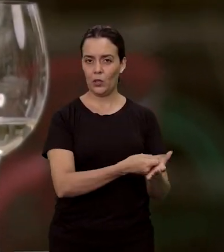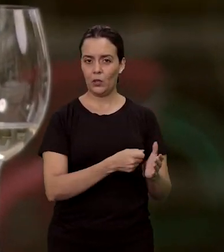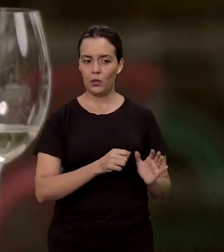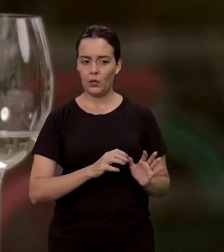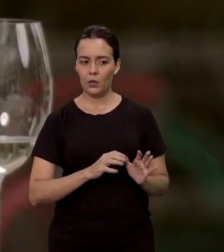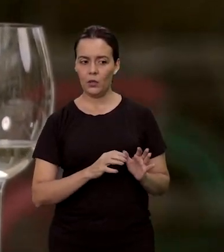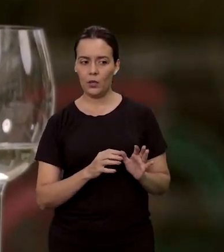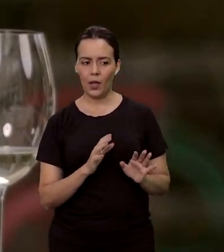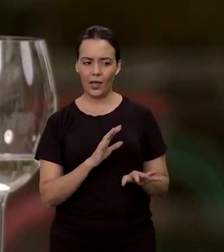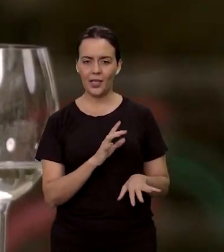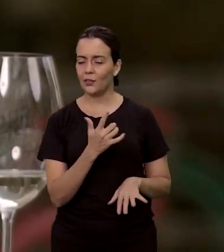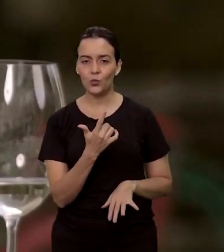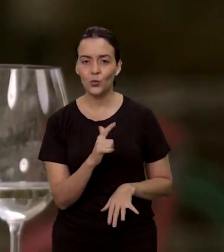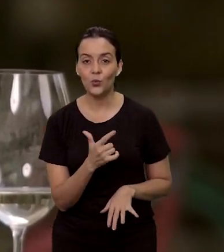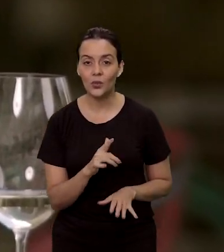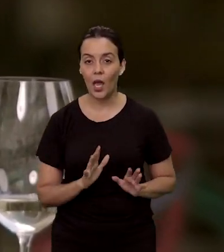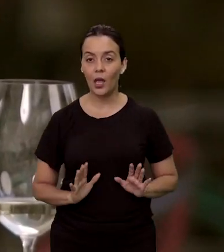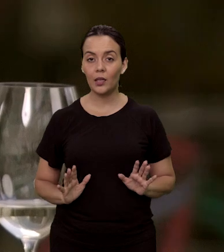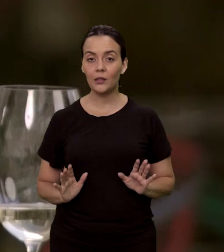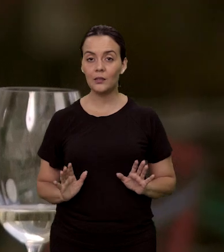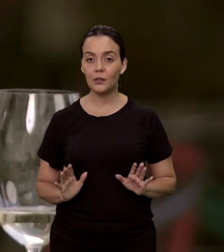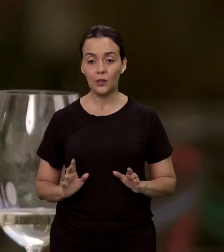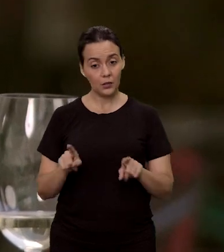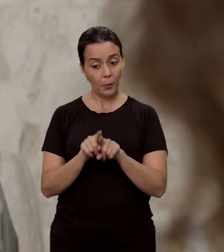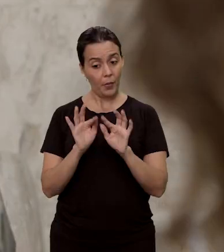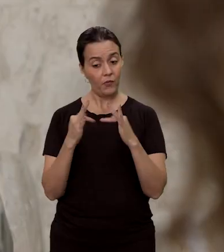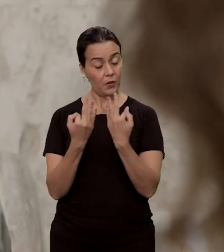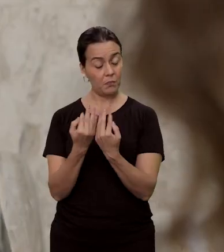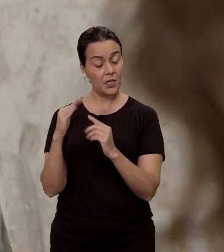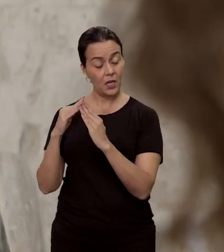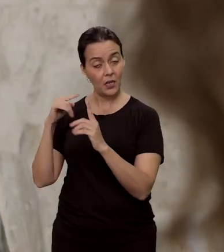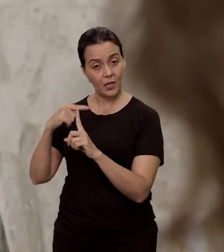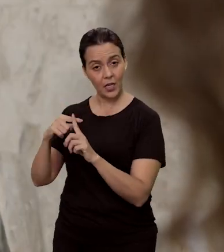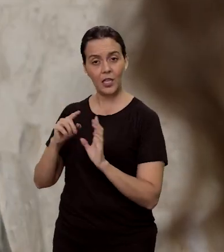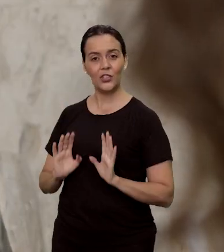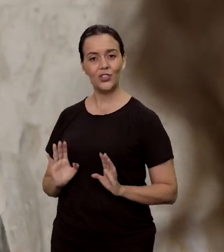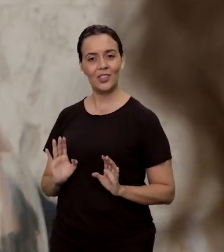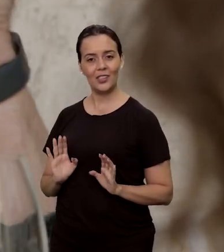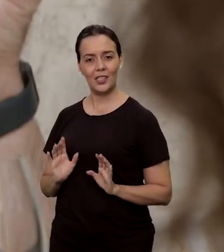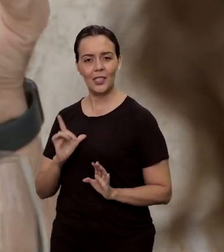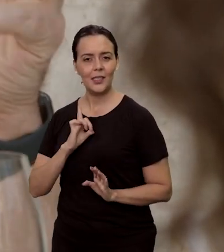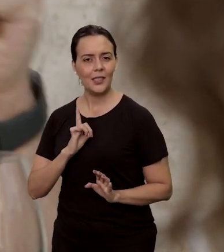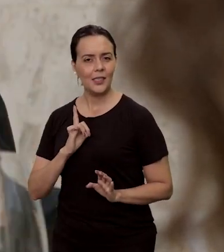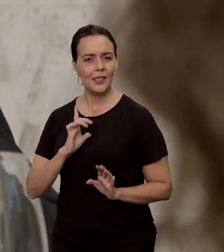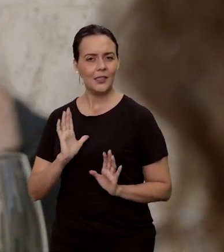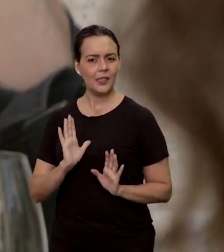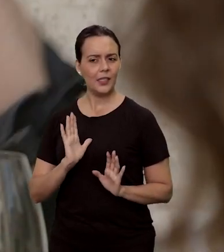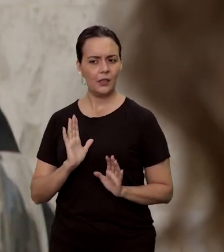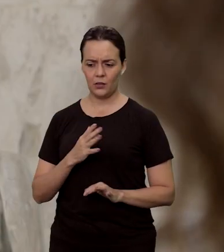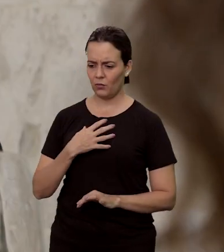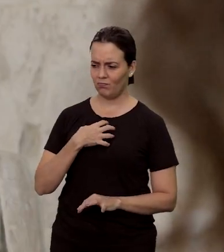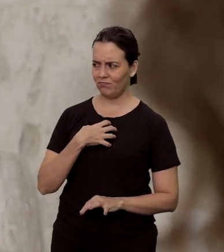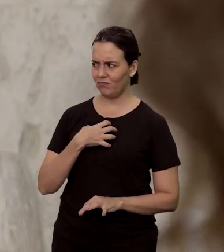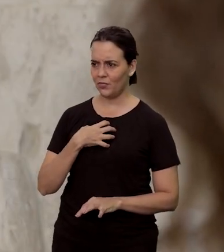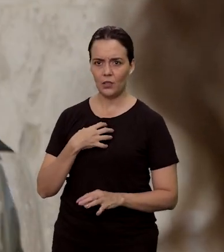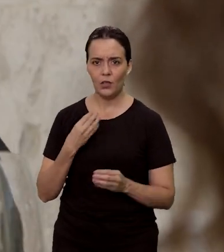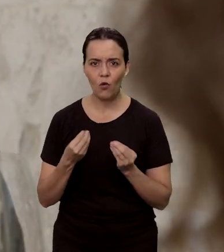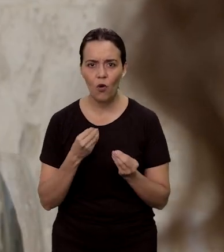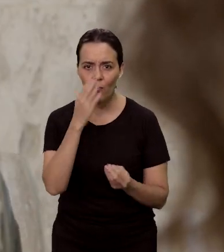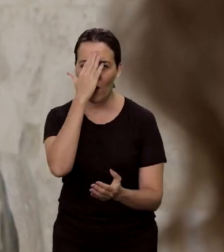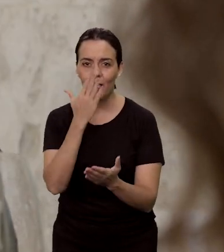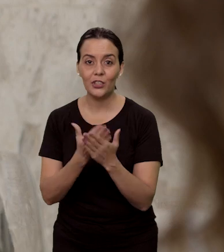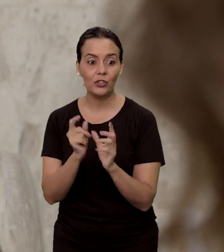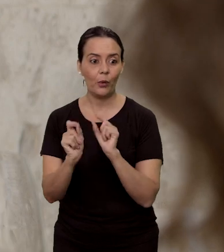todas essas estruturas, incluindo nisso a família, a igreja, a gente vive um processo de dizer, pô, mas onde é que eu me agarro, né? Se eu não me seguro